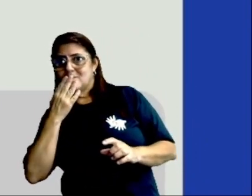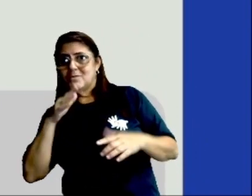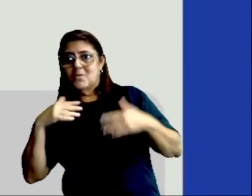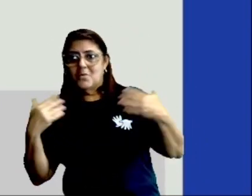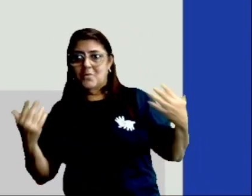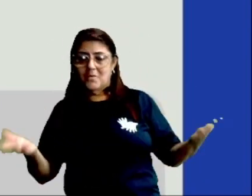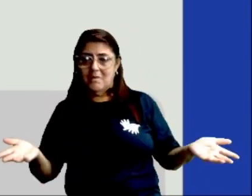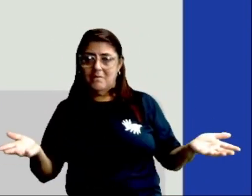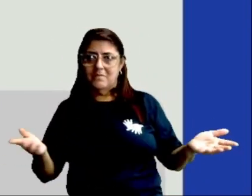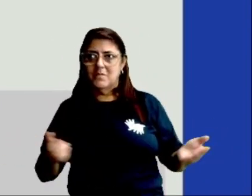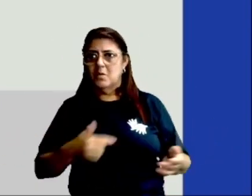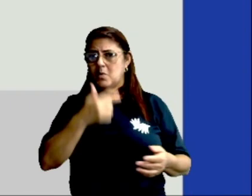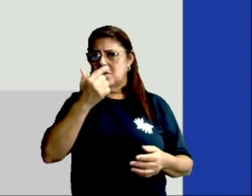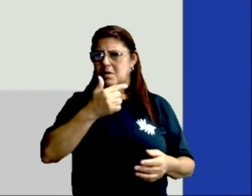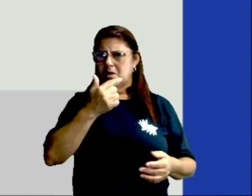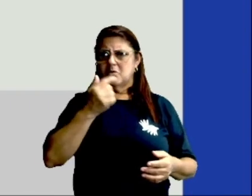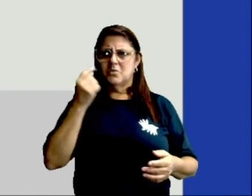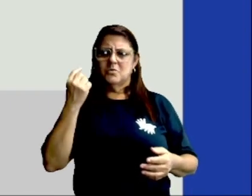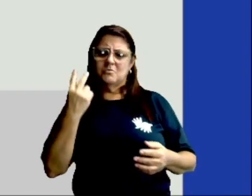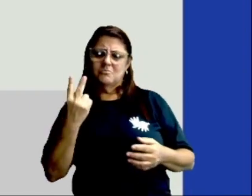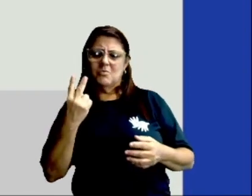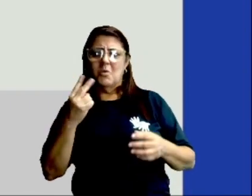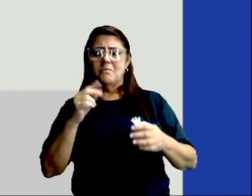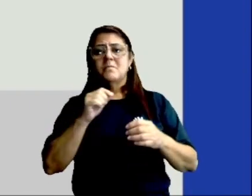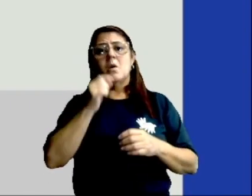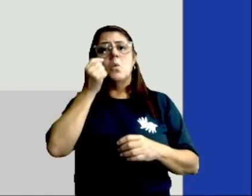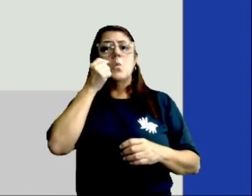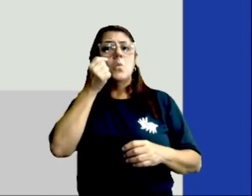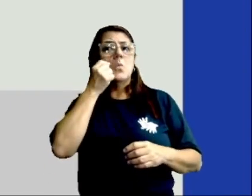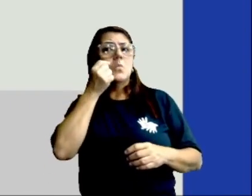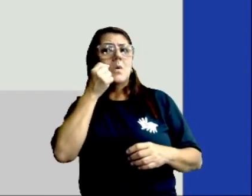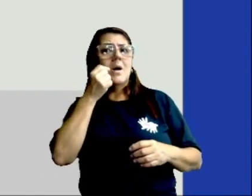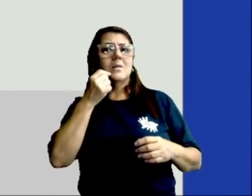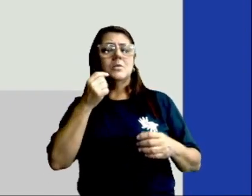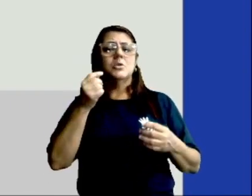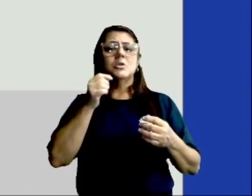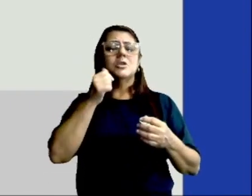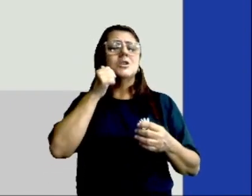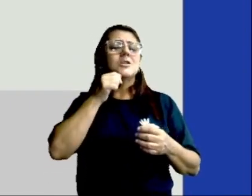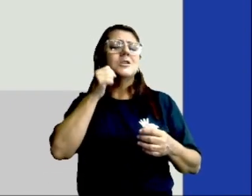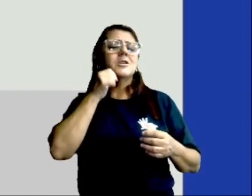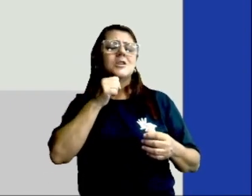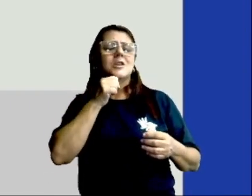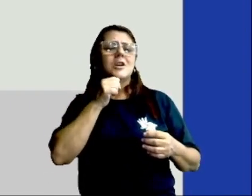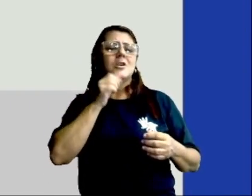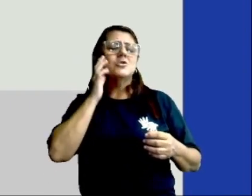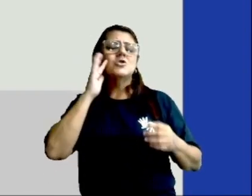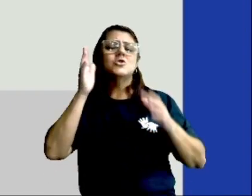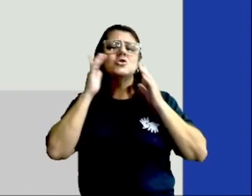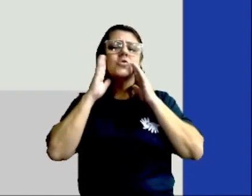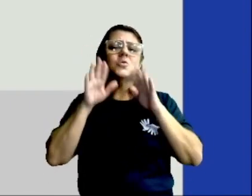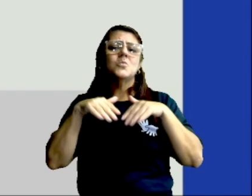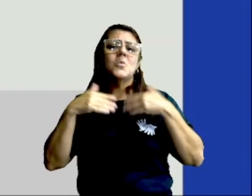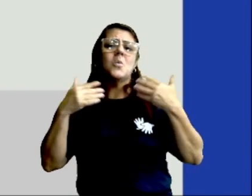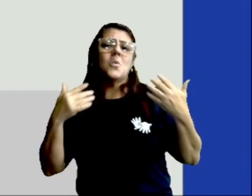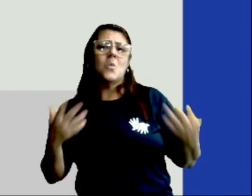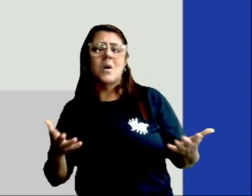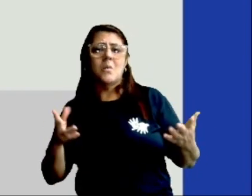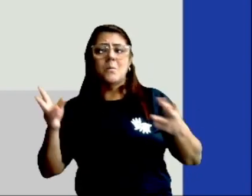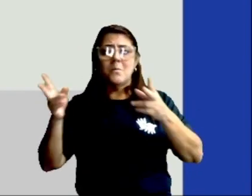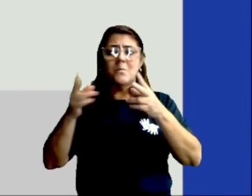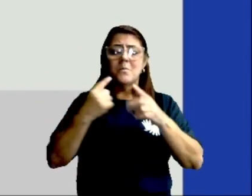vão refletir. Com quem a ratinha morava? Onde ela morava? Qual era o sonho da ratinha? Por que ela não